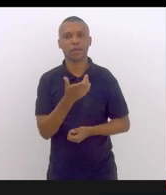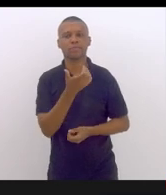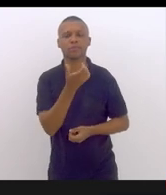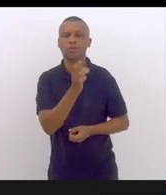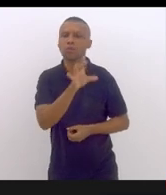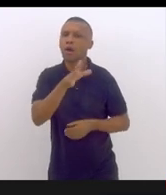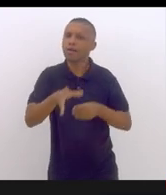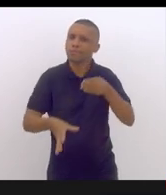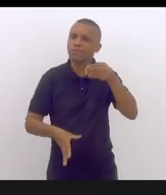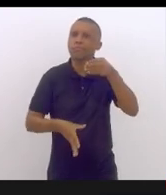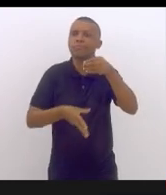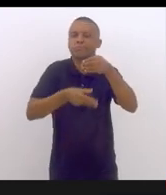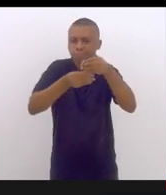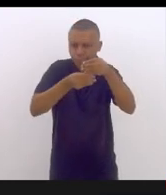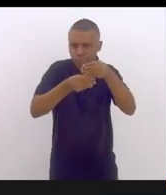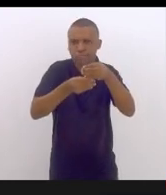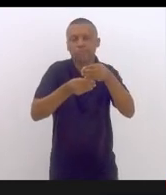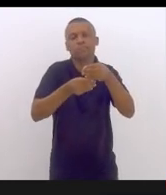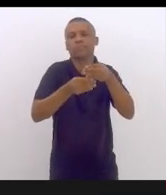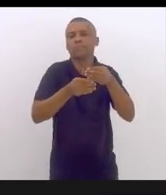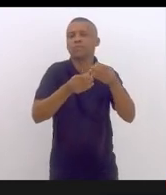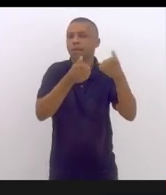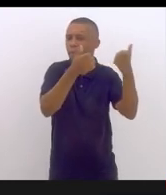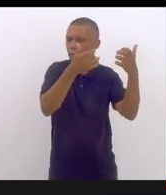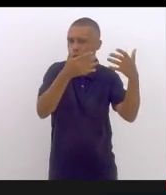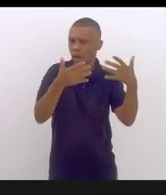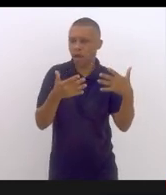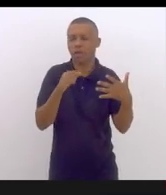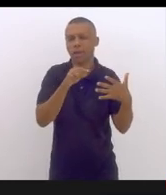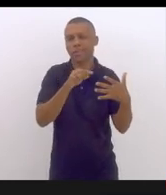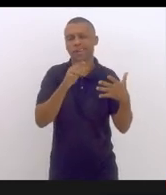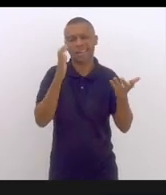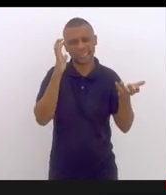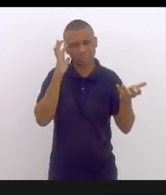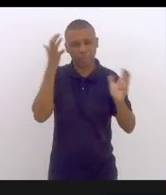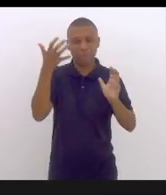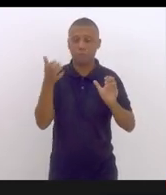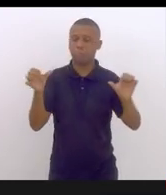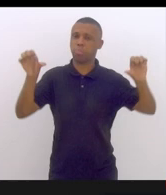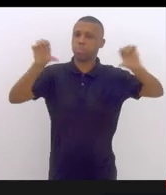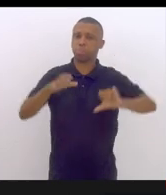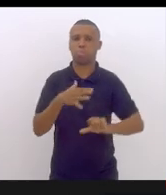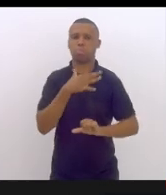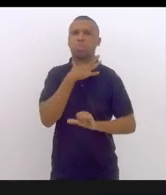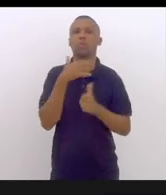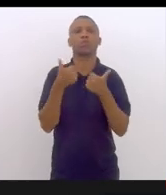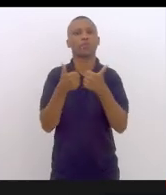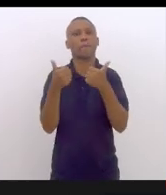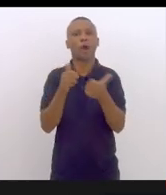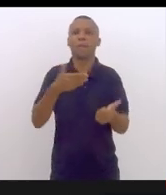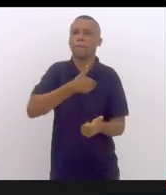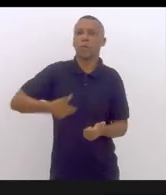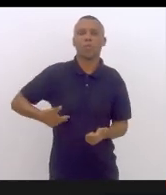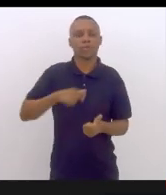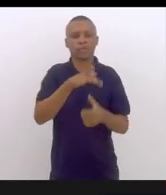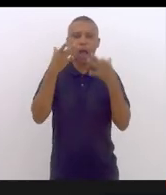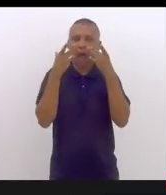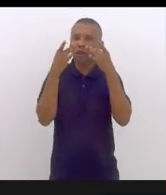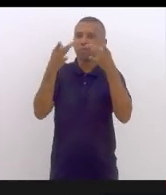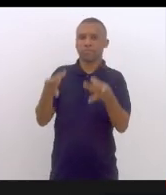complementar esse quadro de calamidade nos transportes públicos que gostam de tendência tá chamando atenção